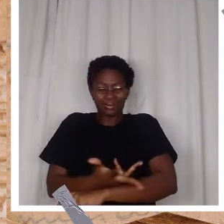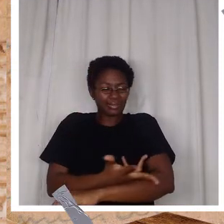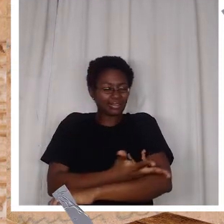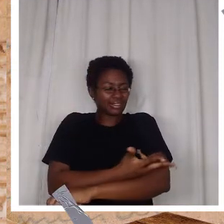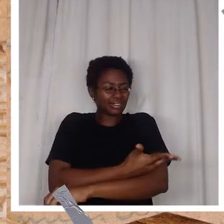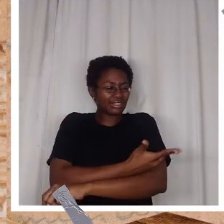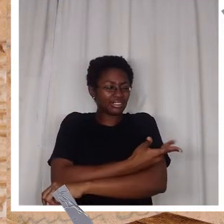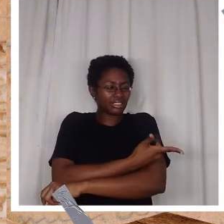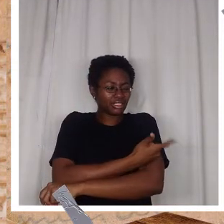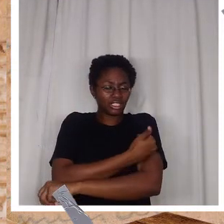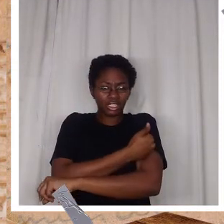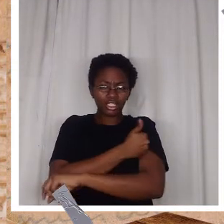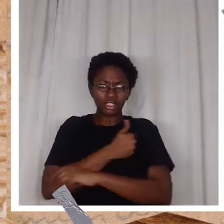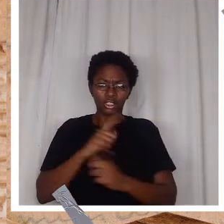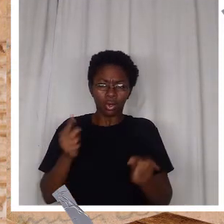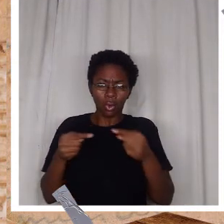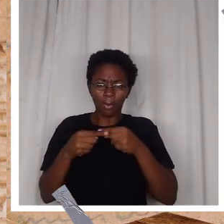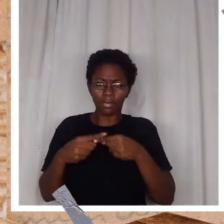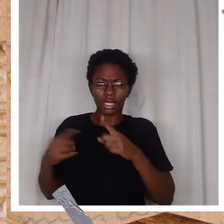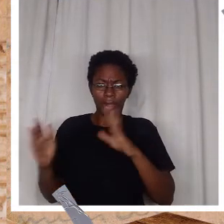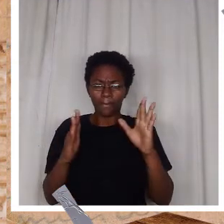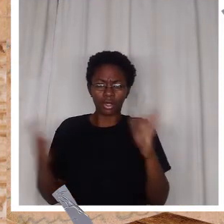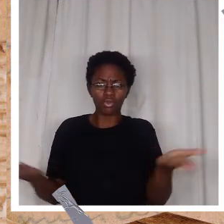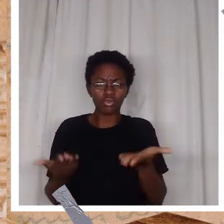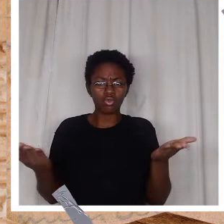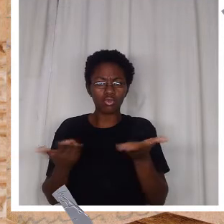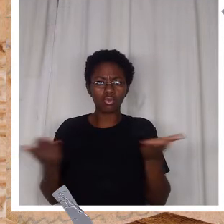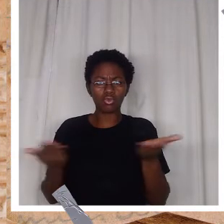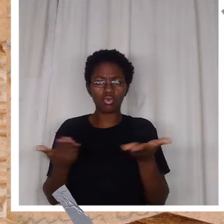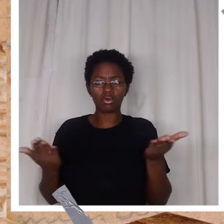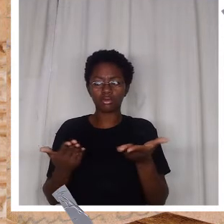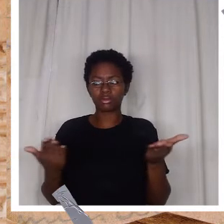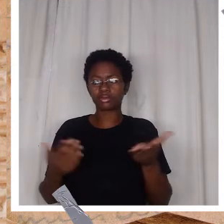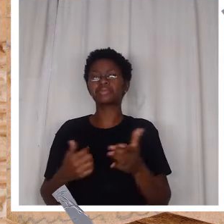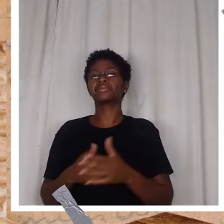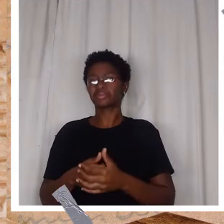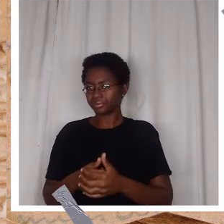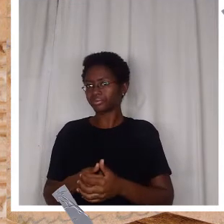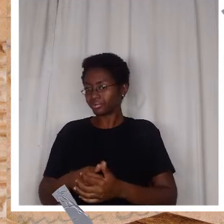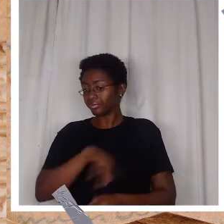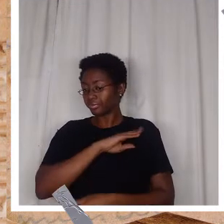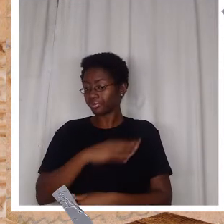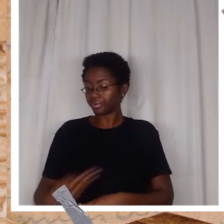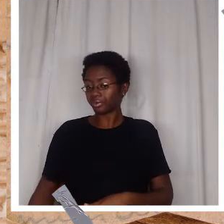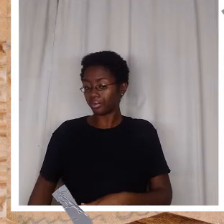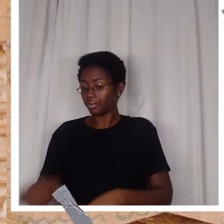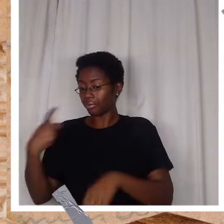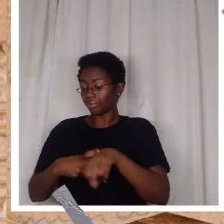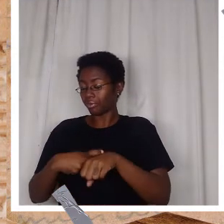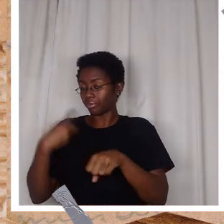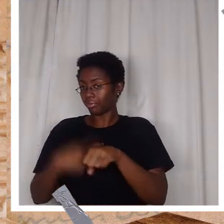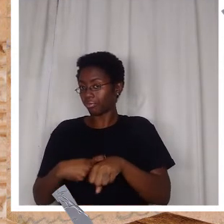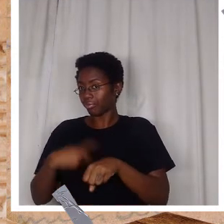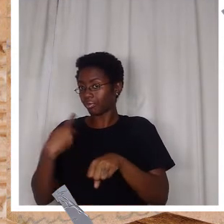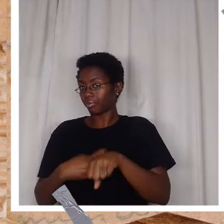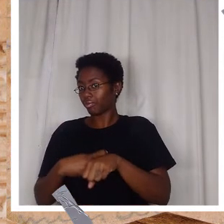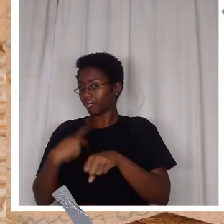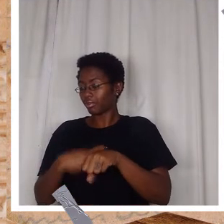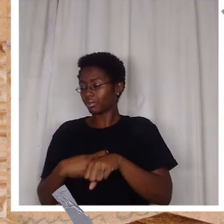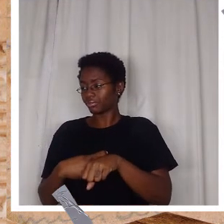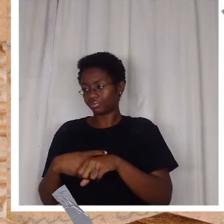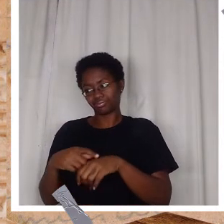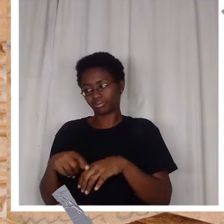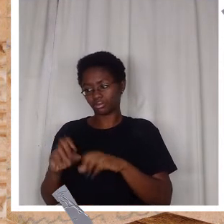né? Nesse regime fascista, né, de governo que a gente está, enfim,